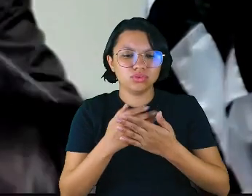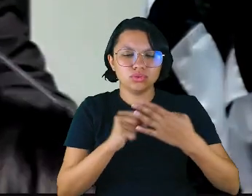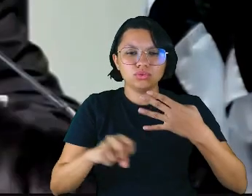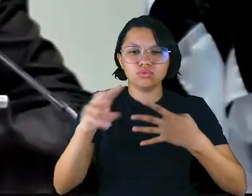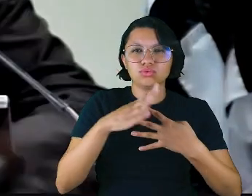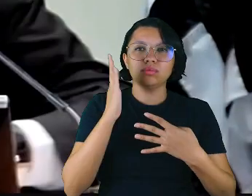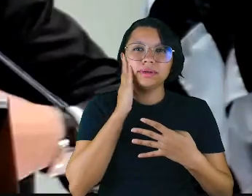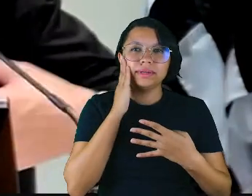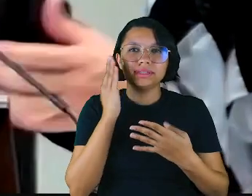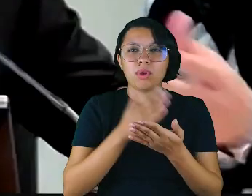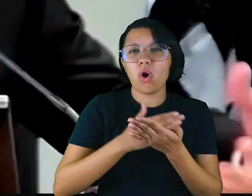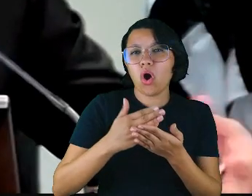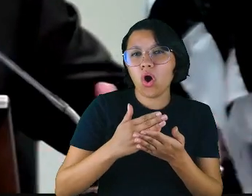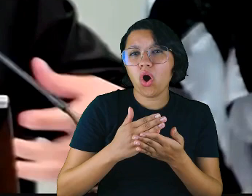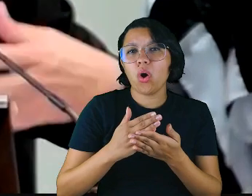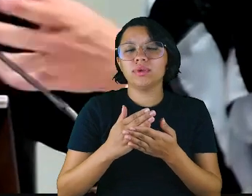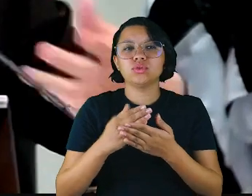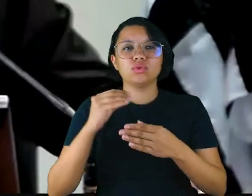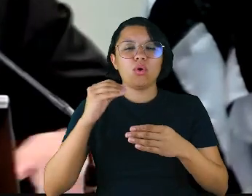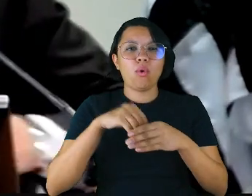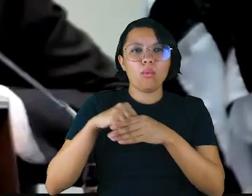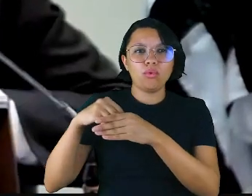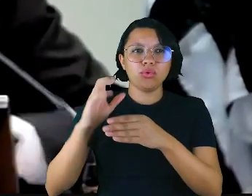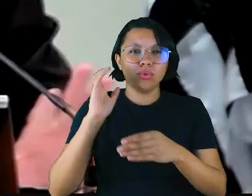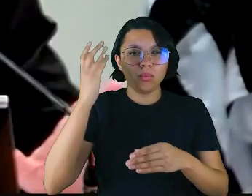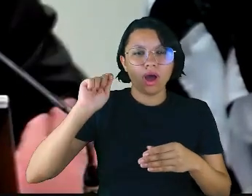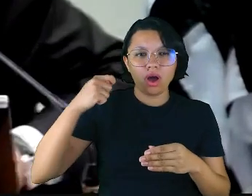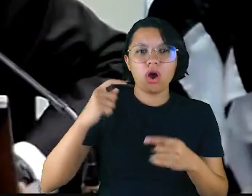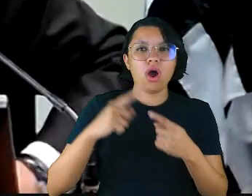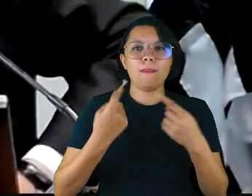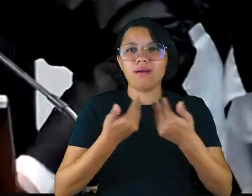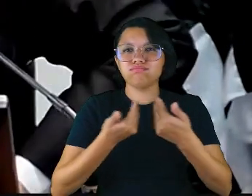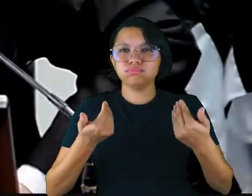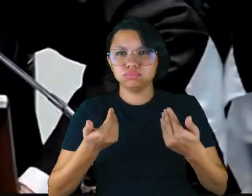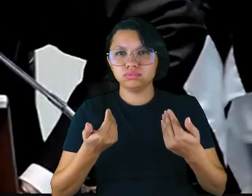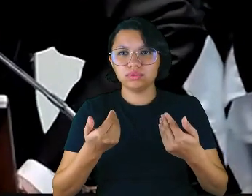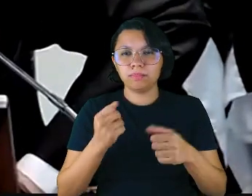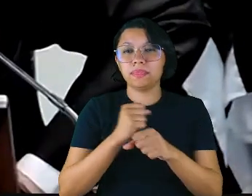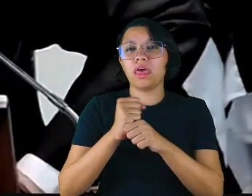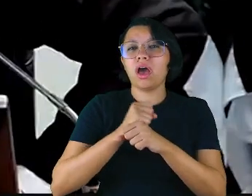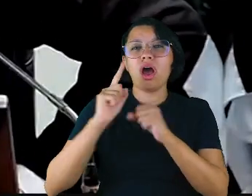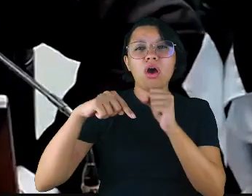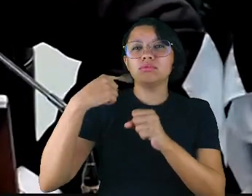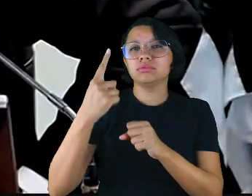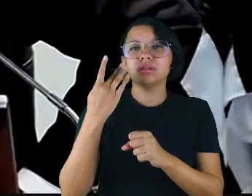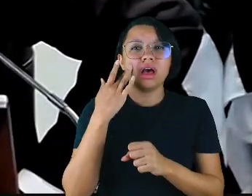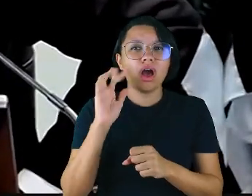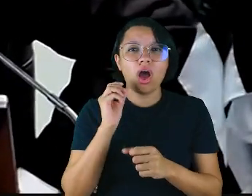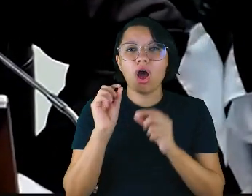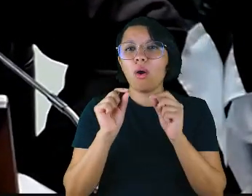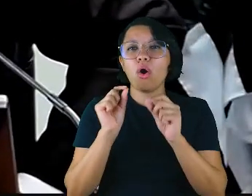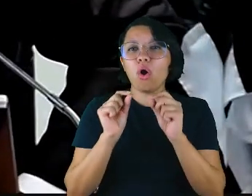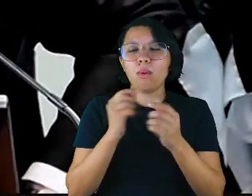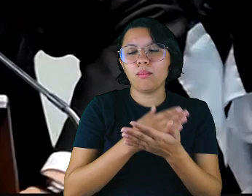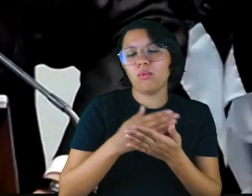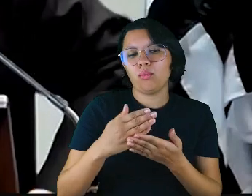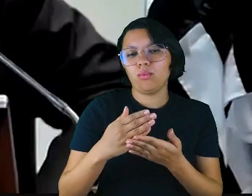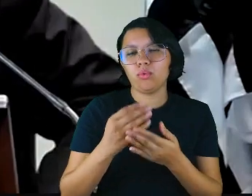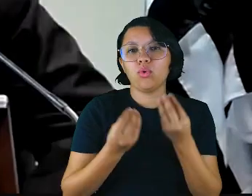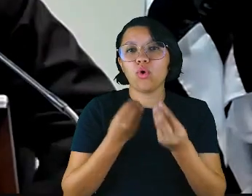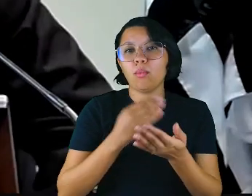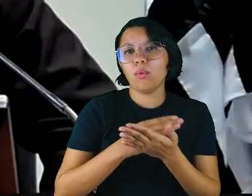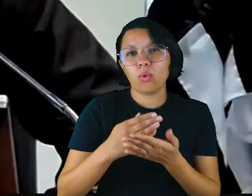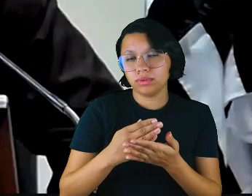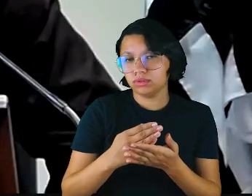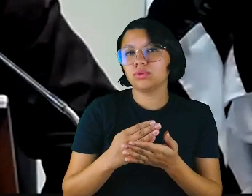as súmulas para saber a gênese das súmulas e o acordo, mas se descola. Daqui a alguns anos você nem sabe qual é a causa piloto, não sabe